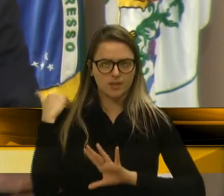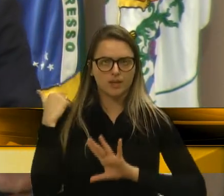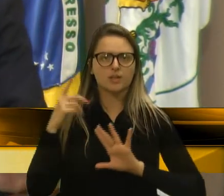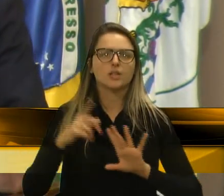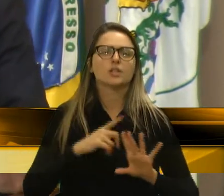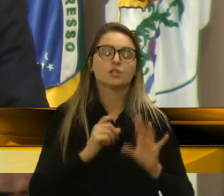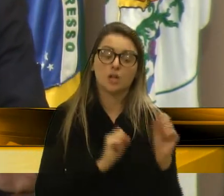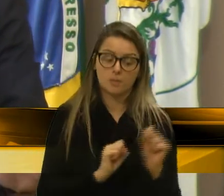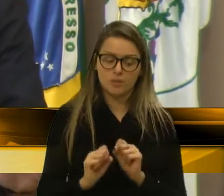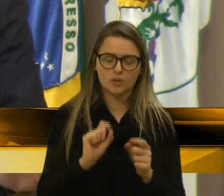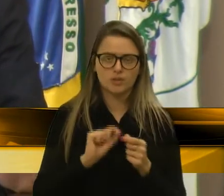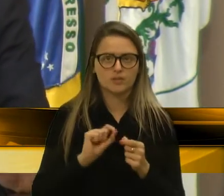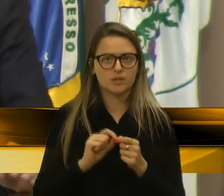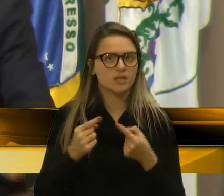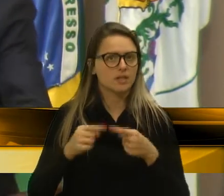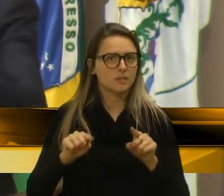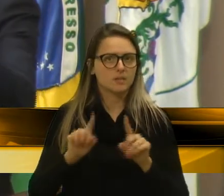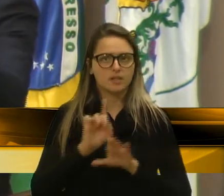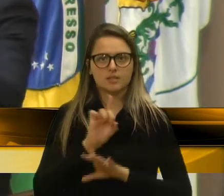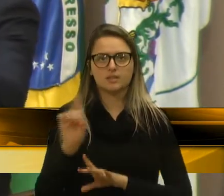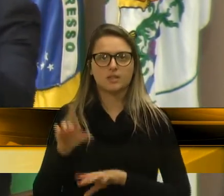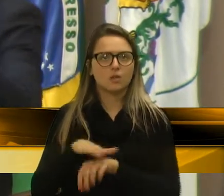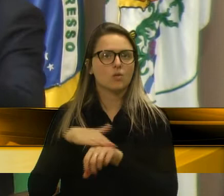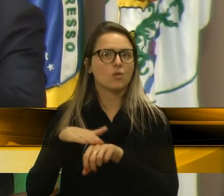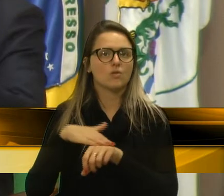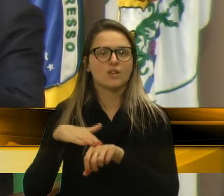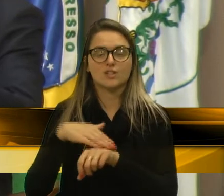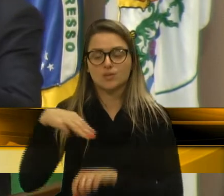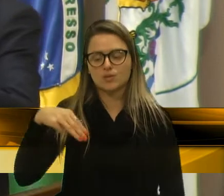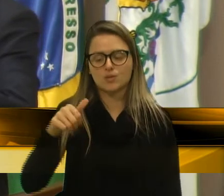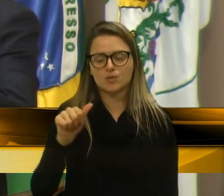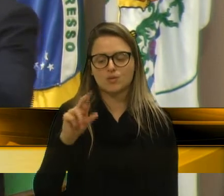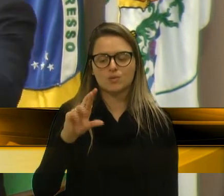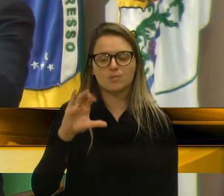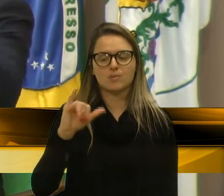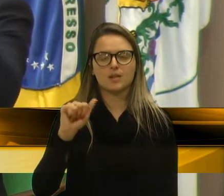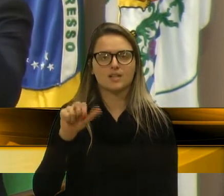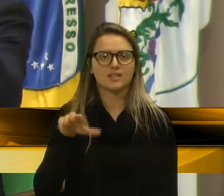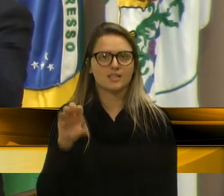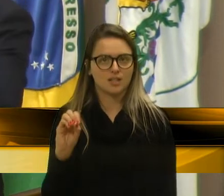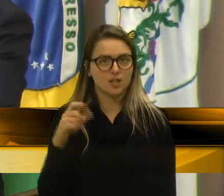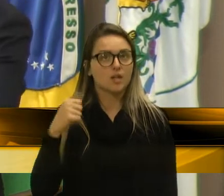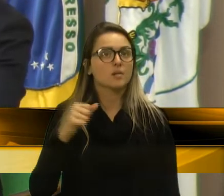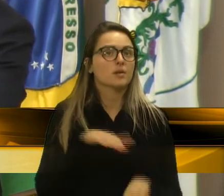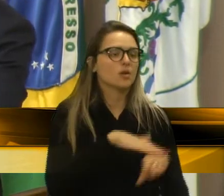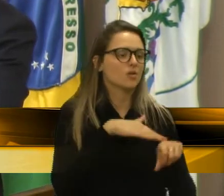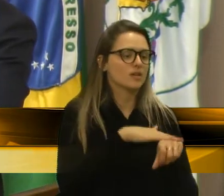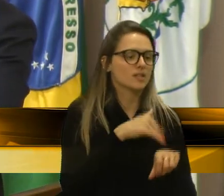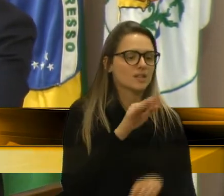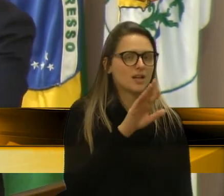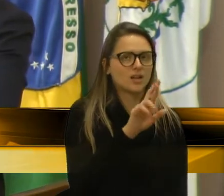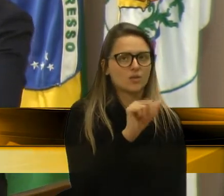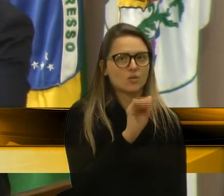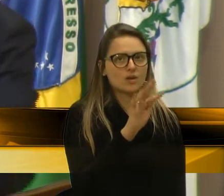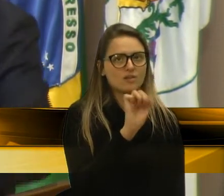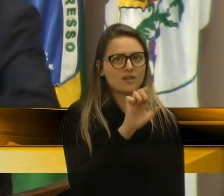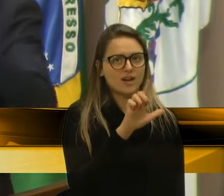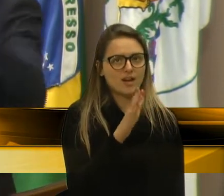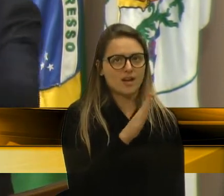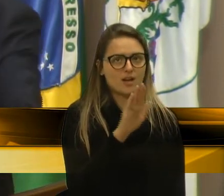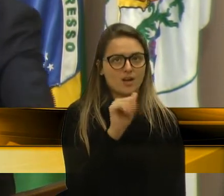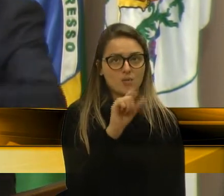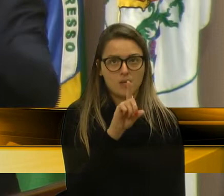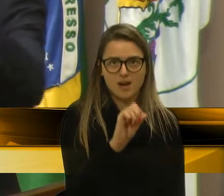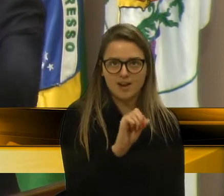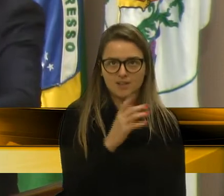fazer, mas não ouviram, por exemplo, o seu Marciano. Tinha que ter ouvido o Rafael Bado. Poderiam ter